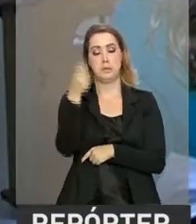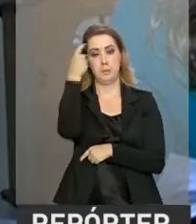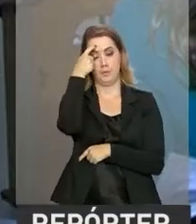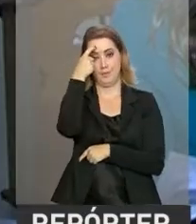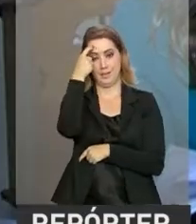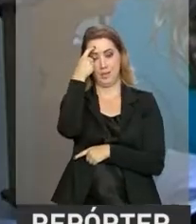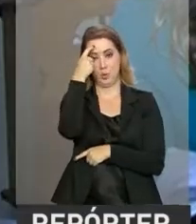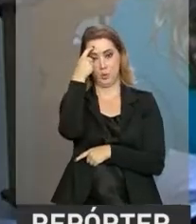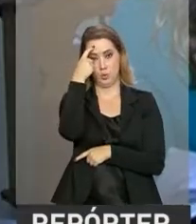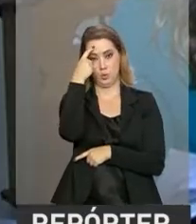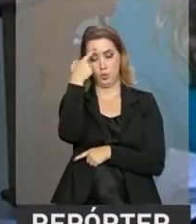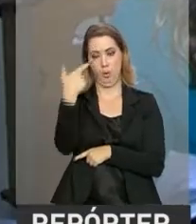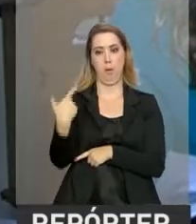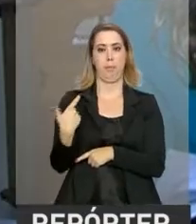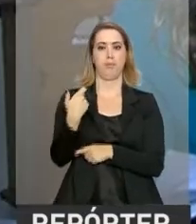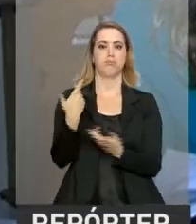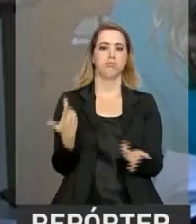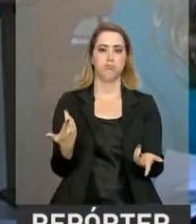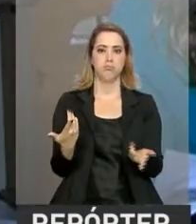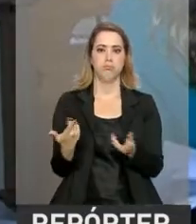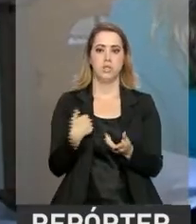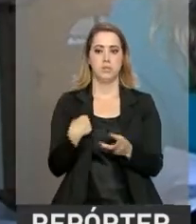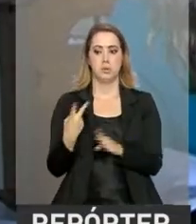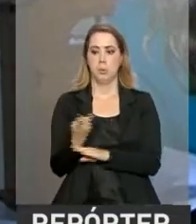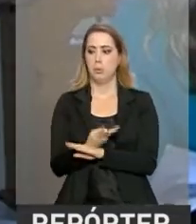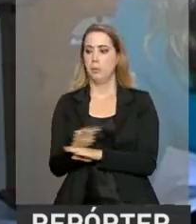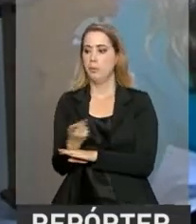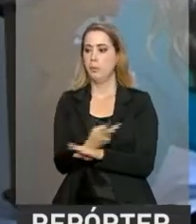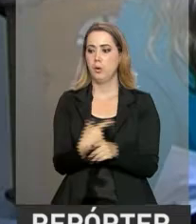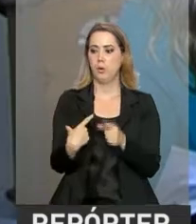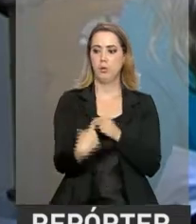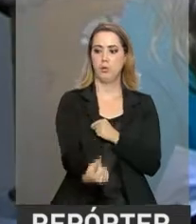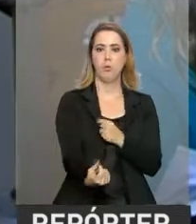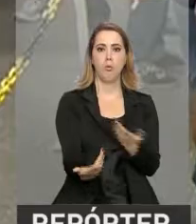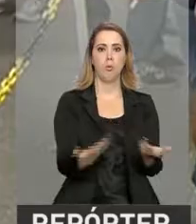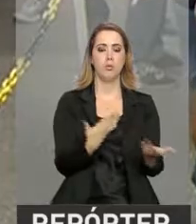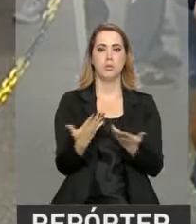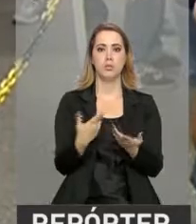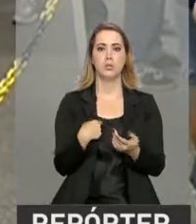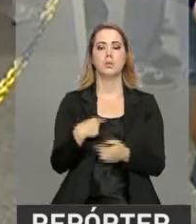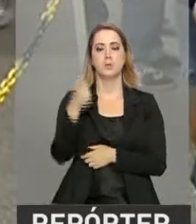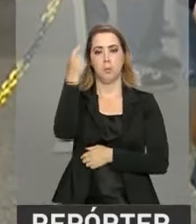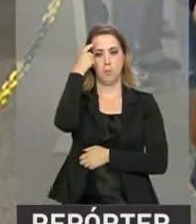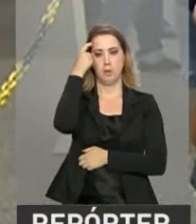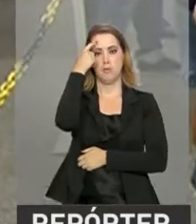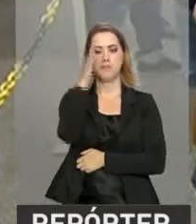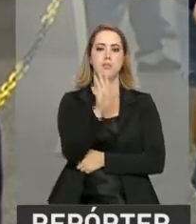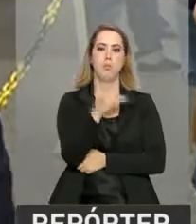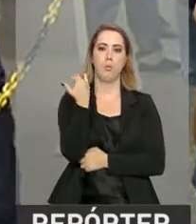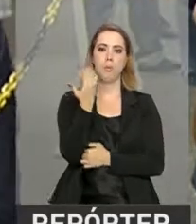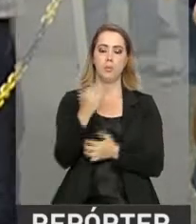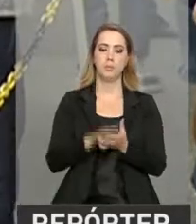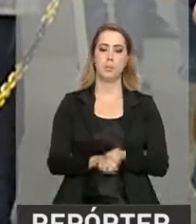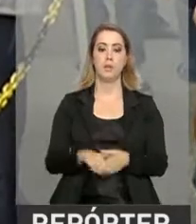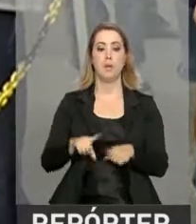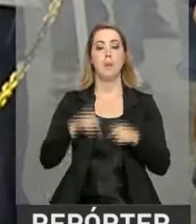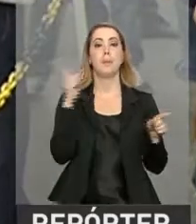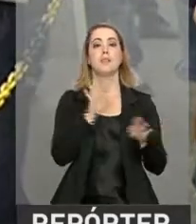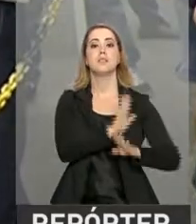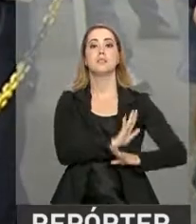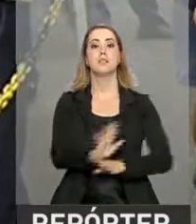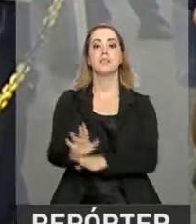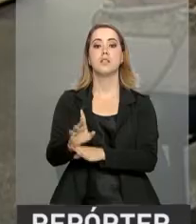saída é então eu pensei em tirar minha vida e ajuda chegou por meio da terapia